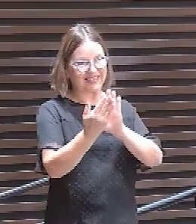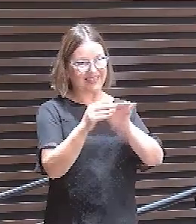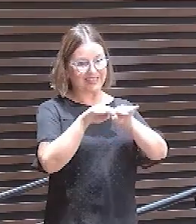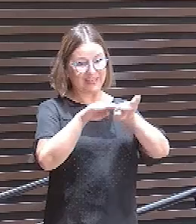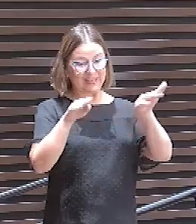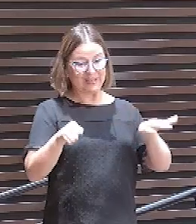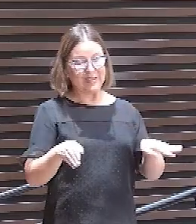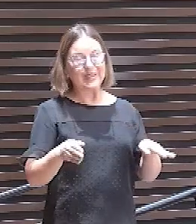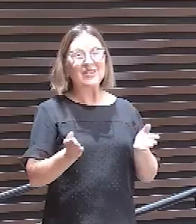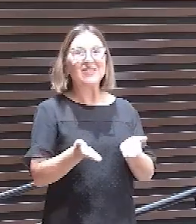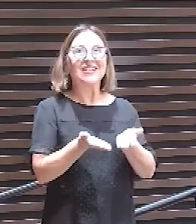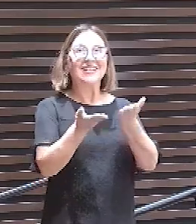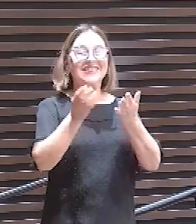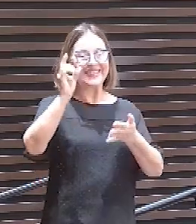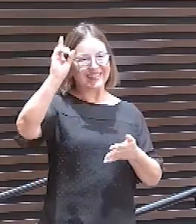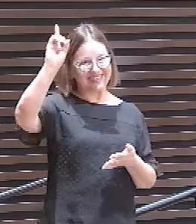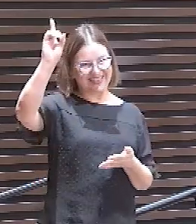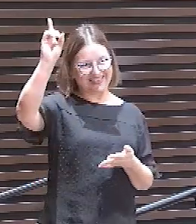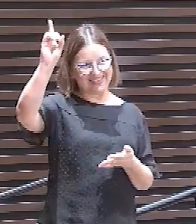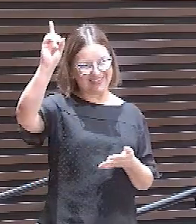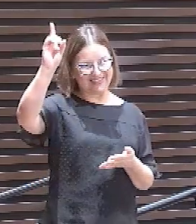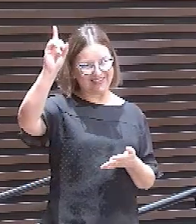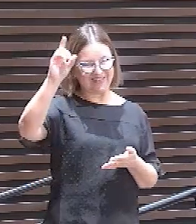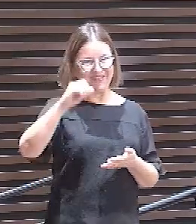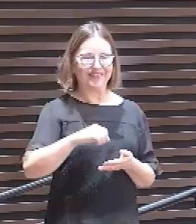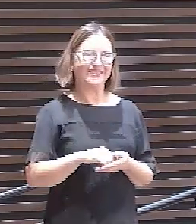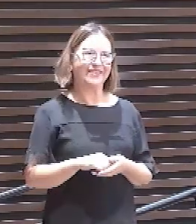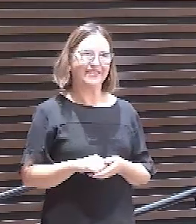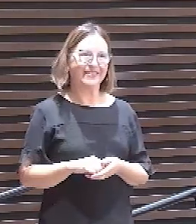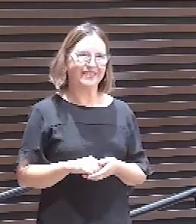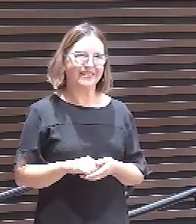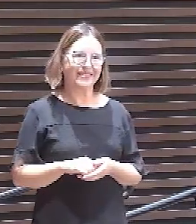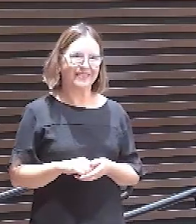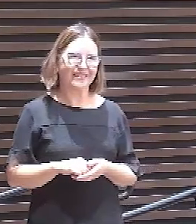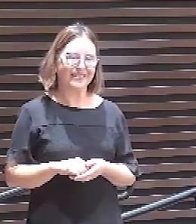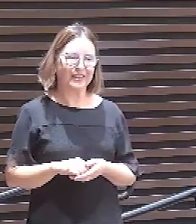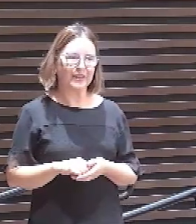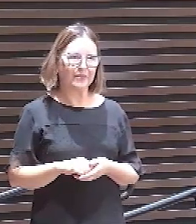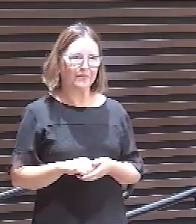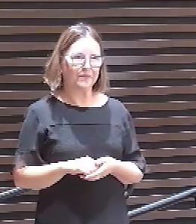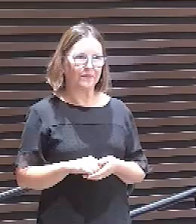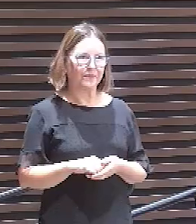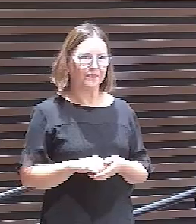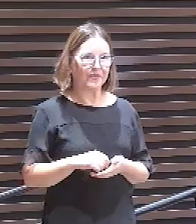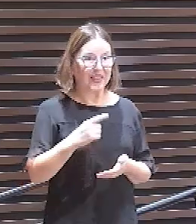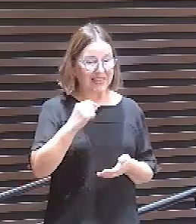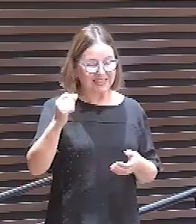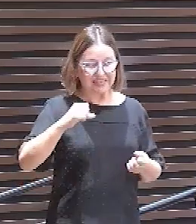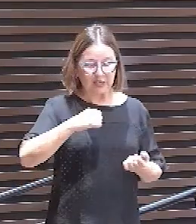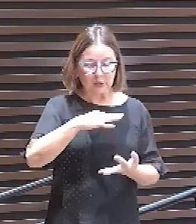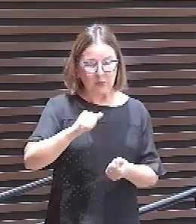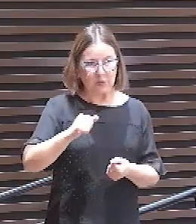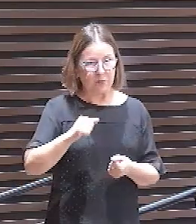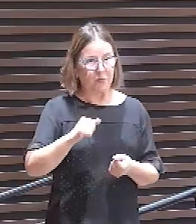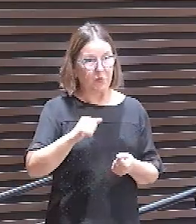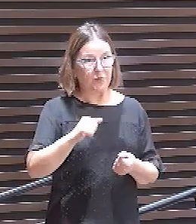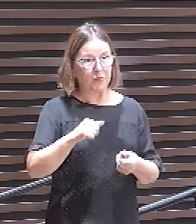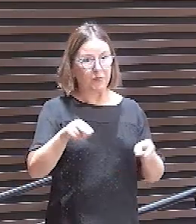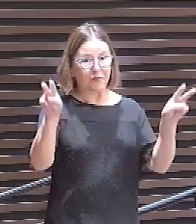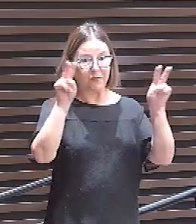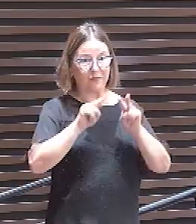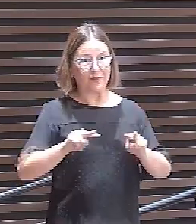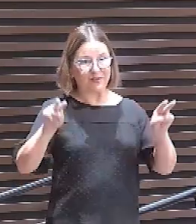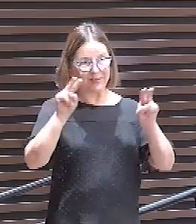Sai daquilo que é visível para os homens e vai para o quarto de